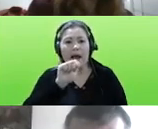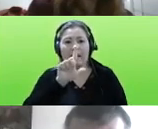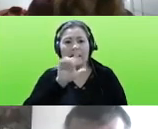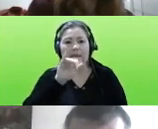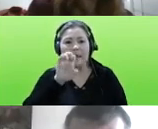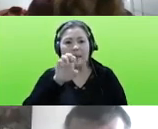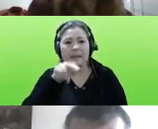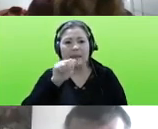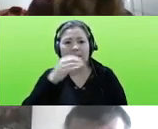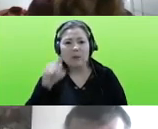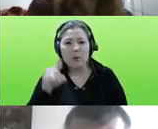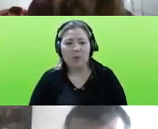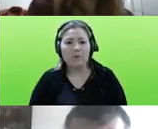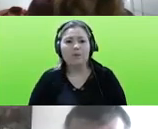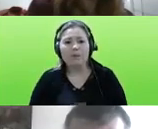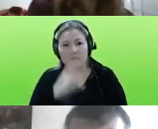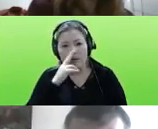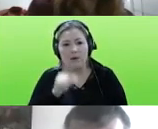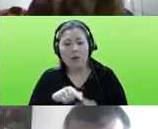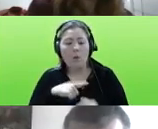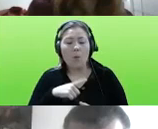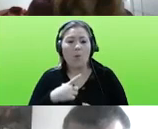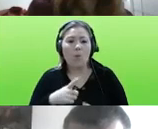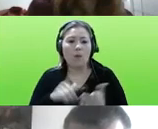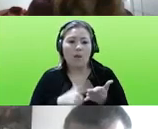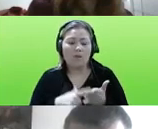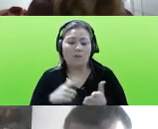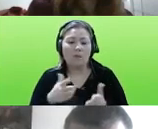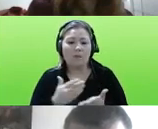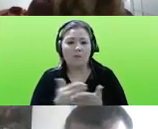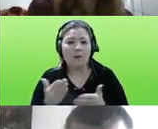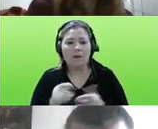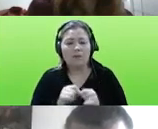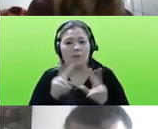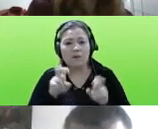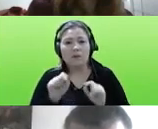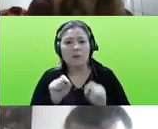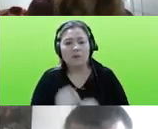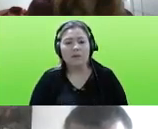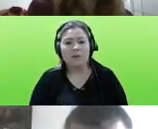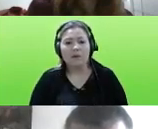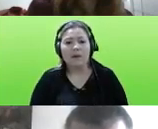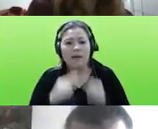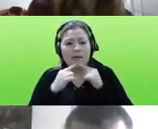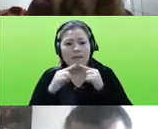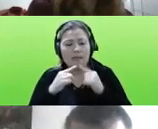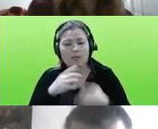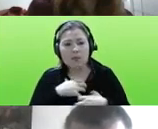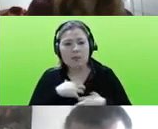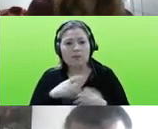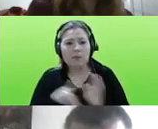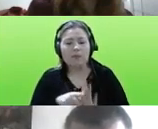ao livro que teremos nesse momento acabado de tratar, que é a Crítica das Formas de Vida.